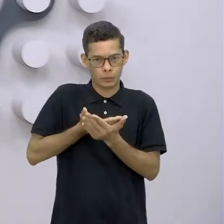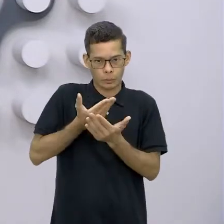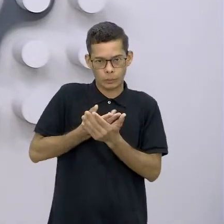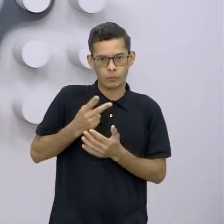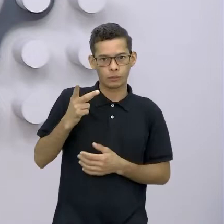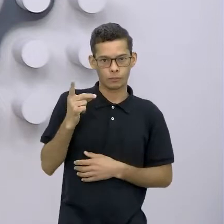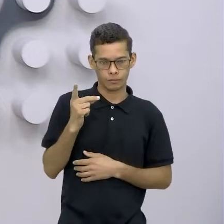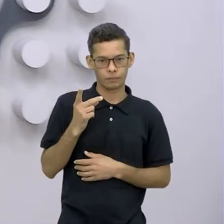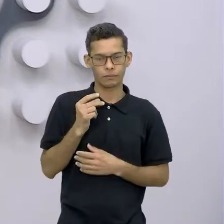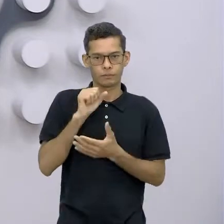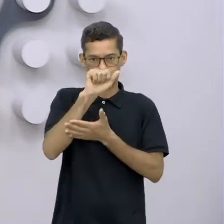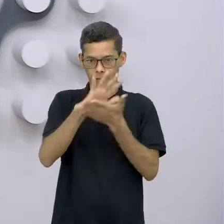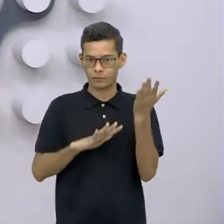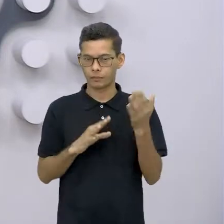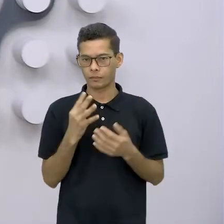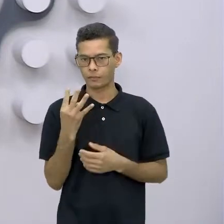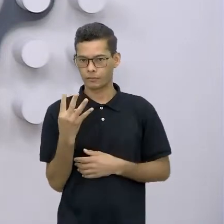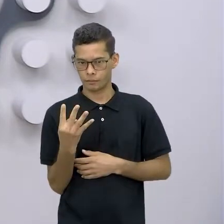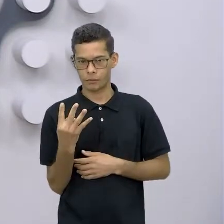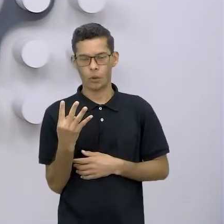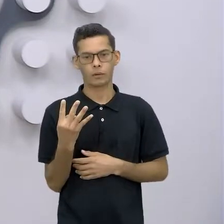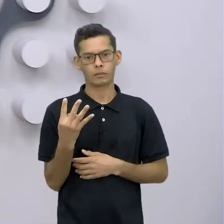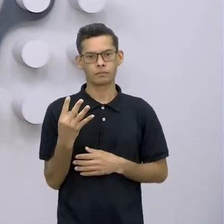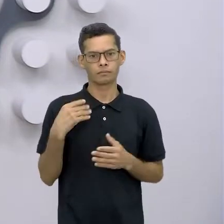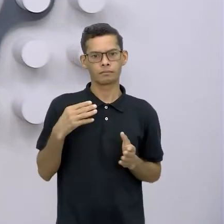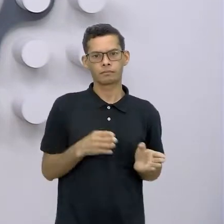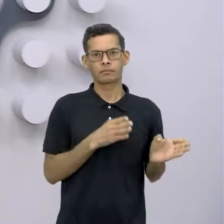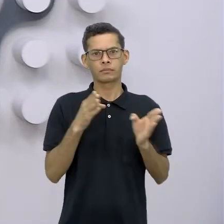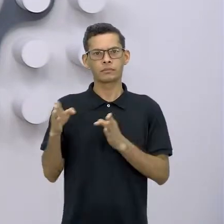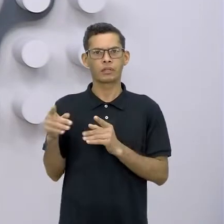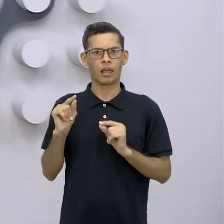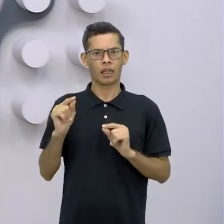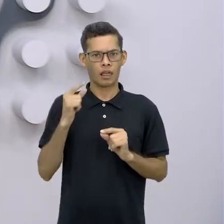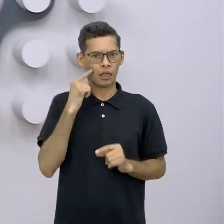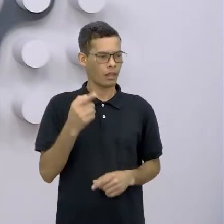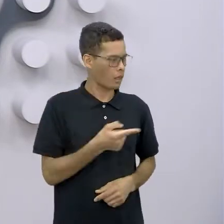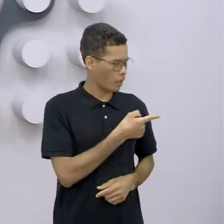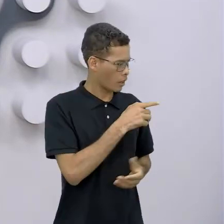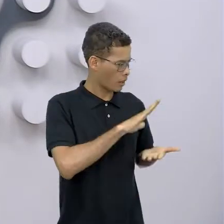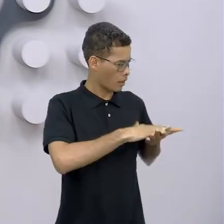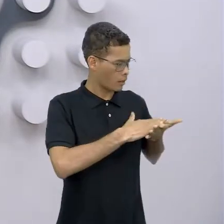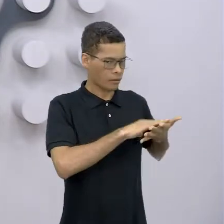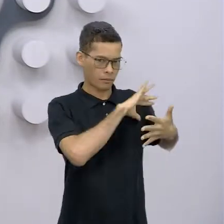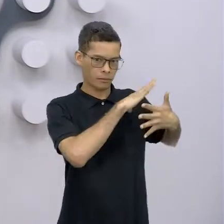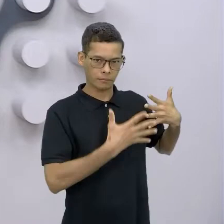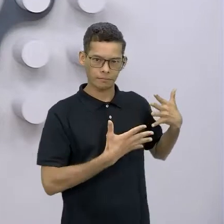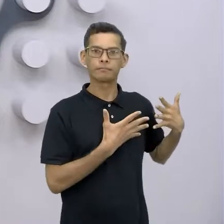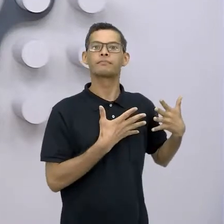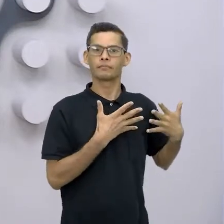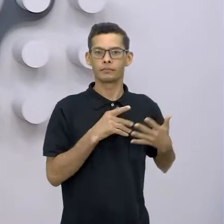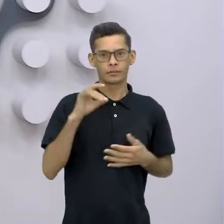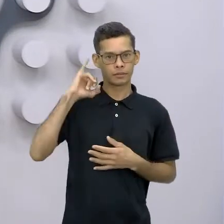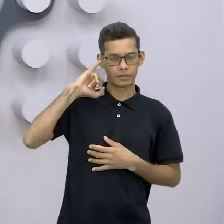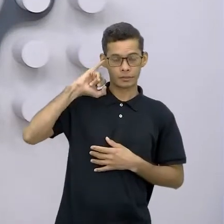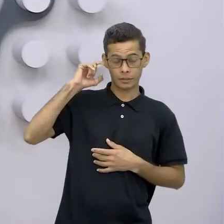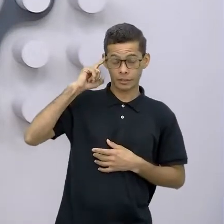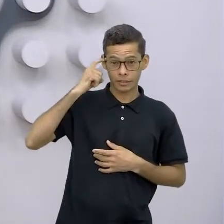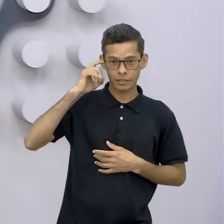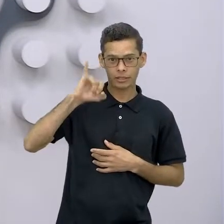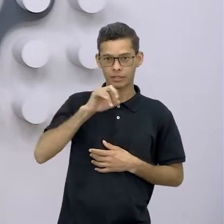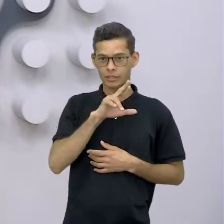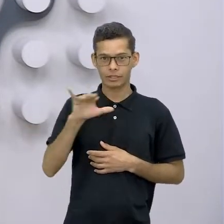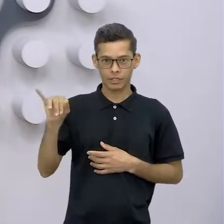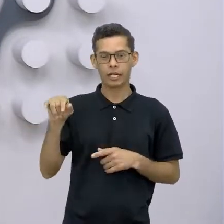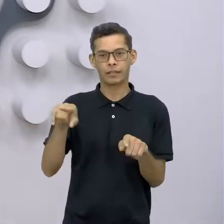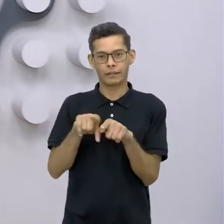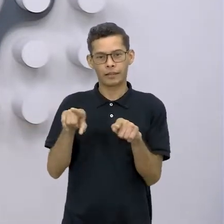da atividade 4. E ao meu lado vocês estão vendo também os intérpretes de Libras, Jerry e vai vir